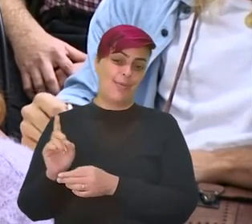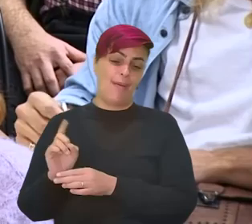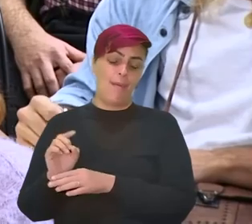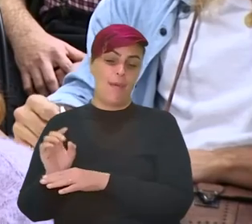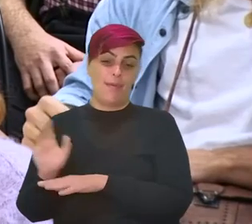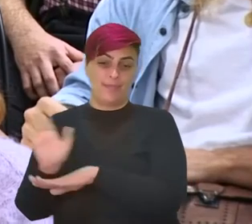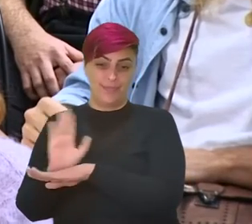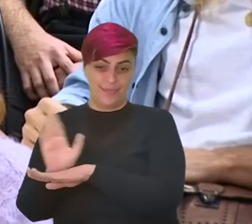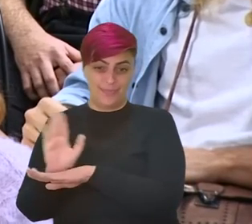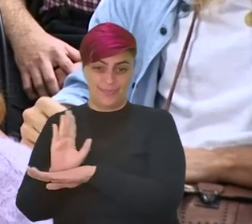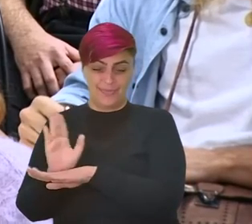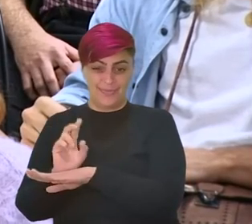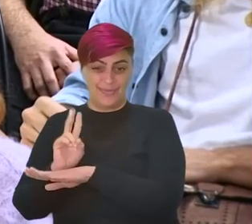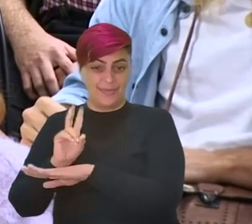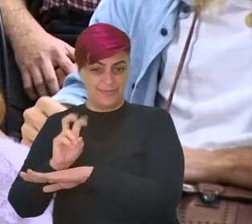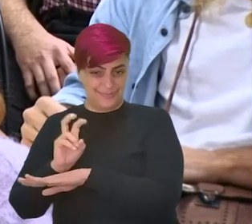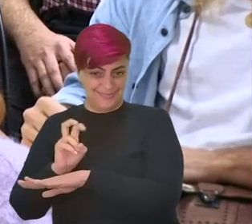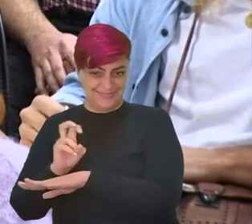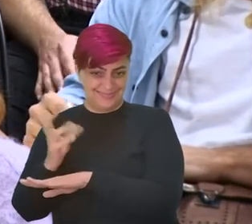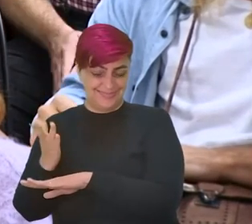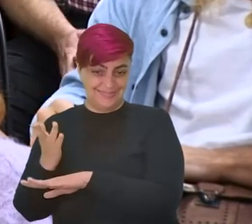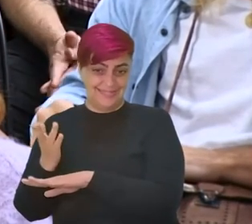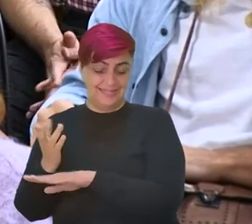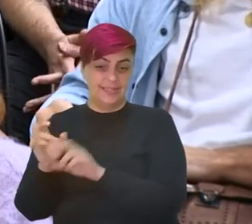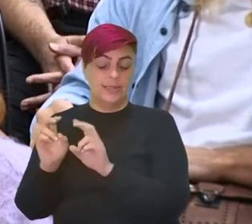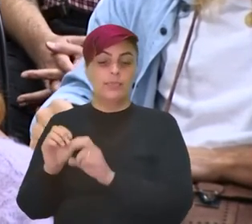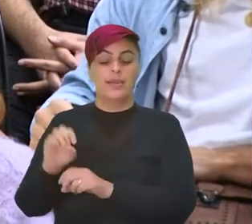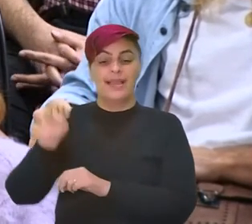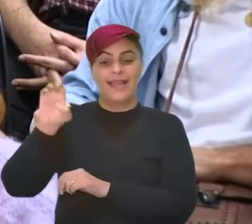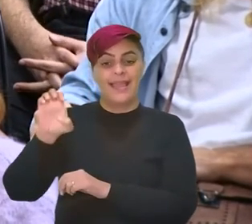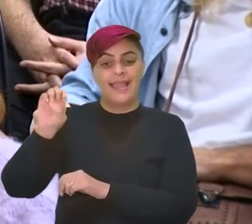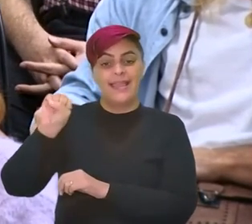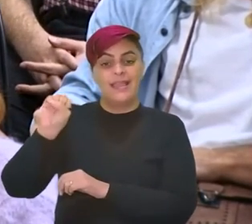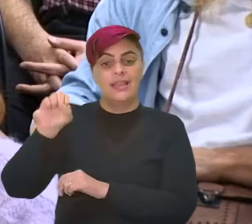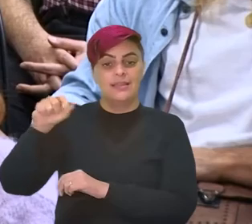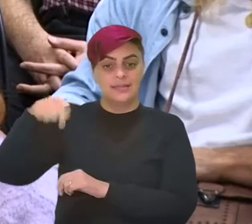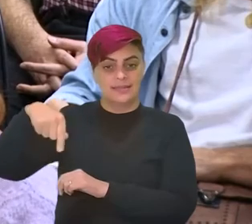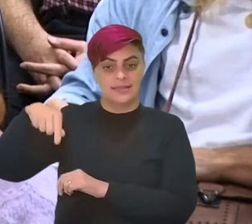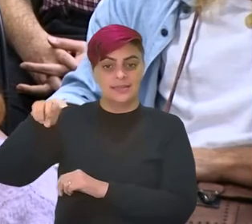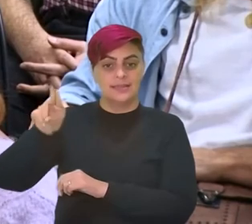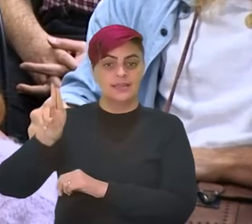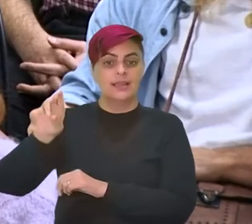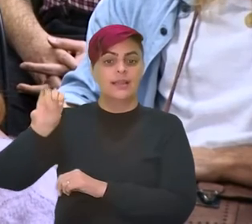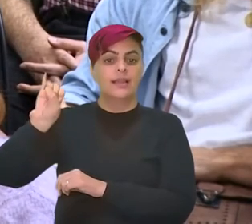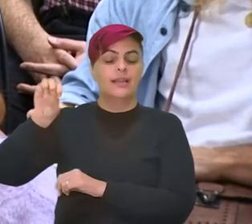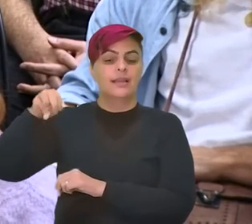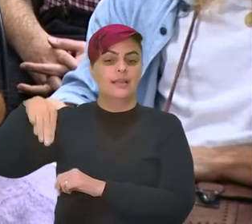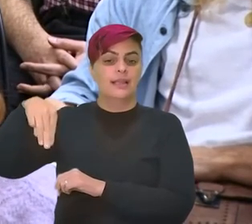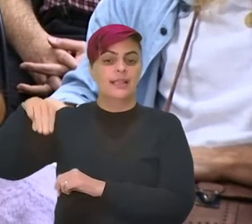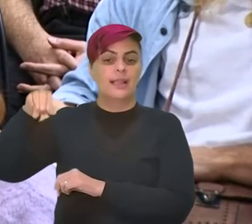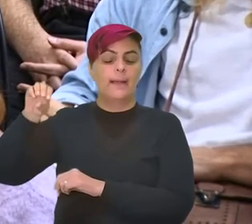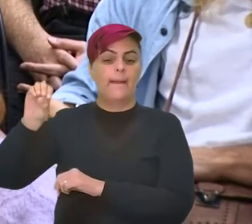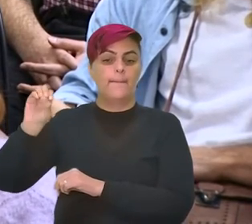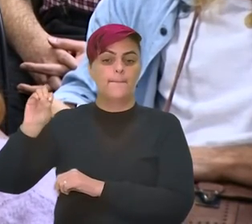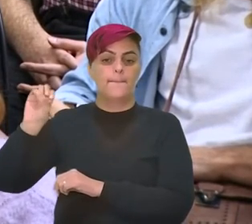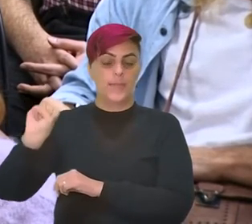um documentário sobre os esquimós. Esse aspecto do fictio, do